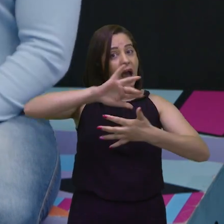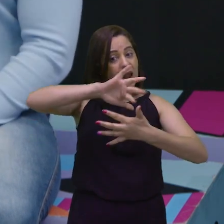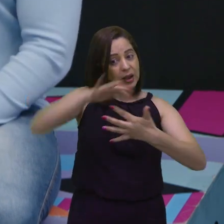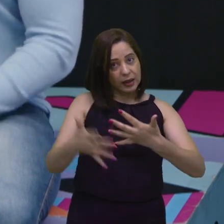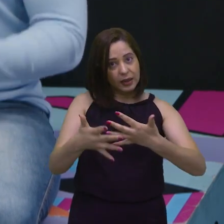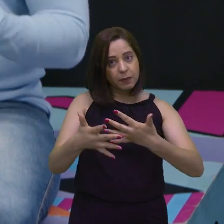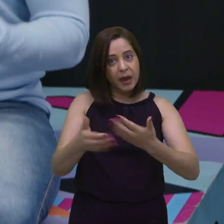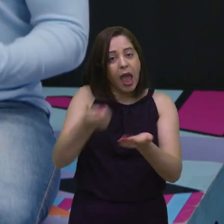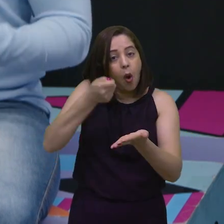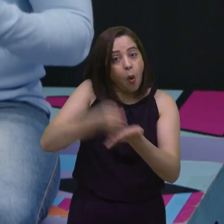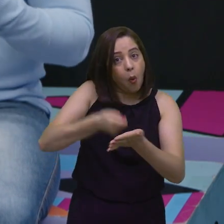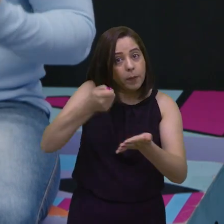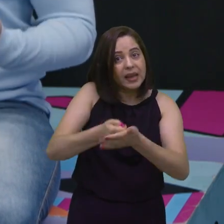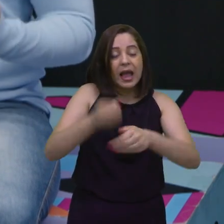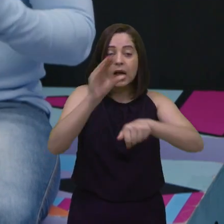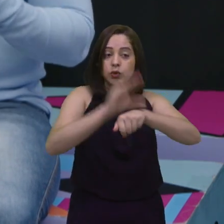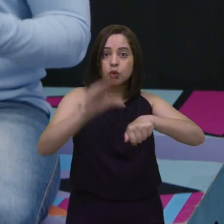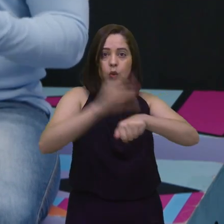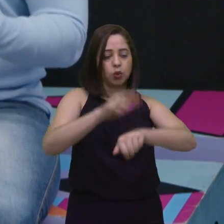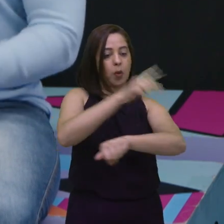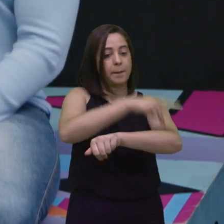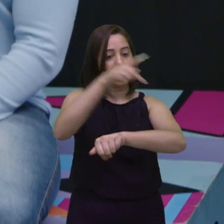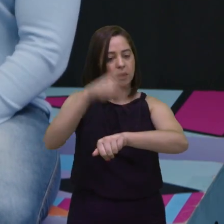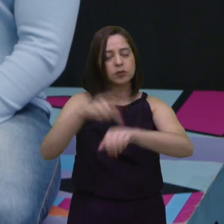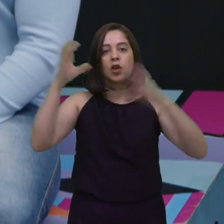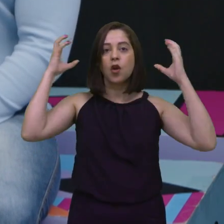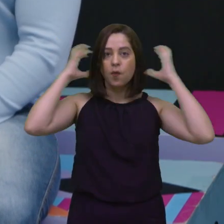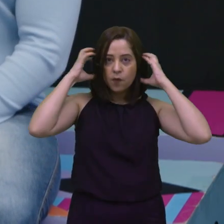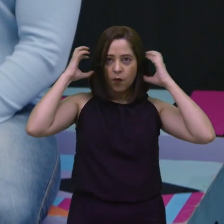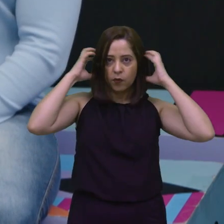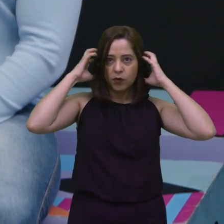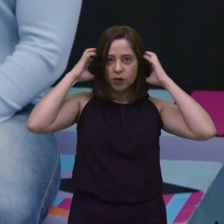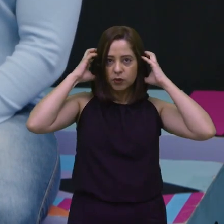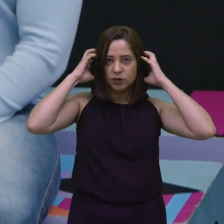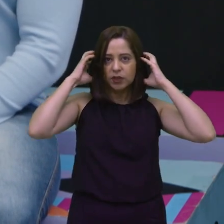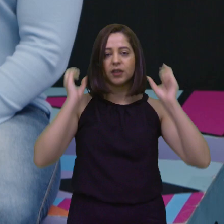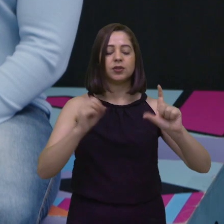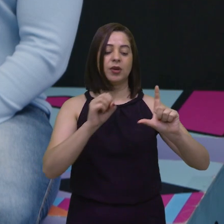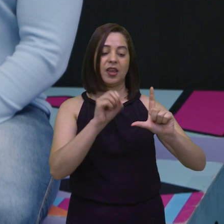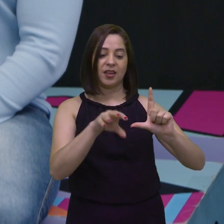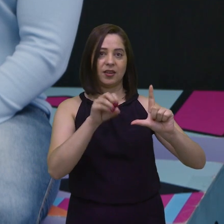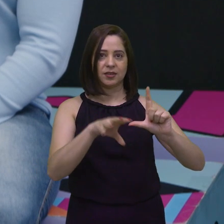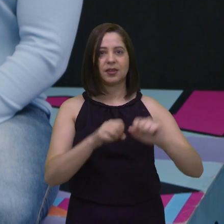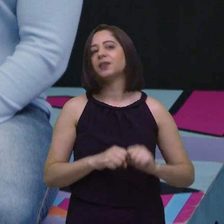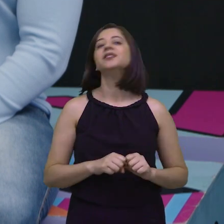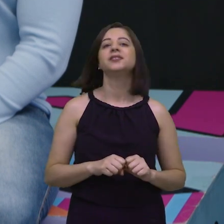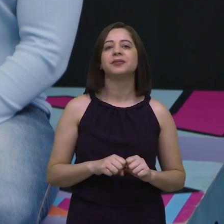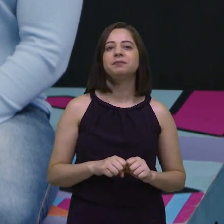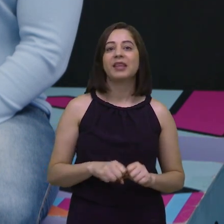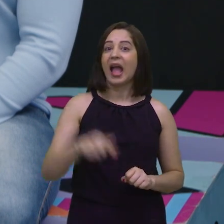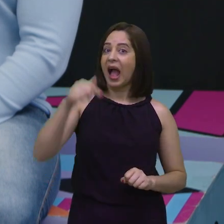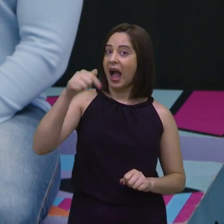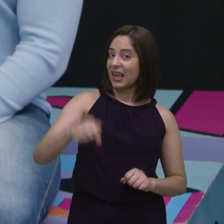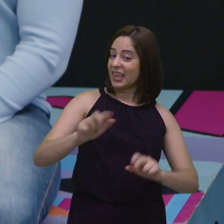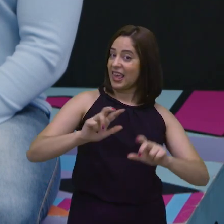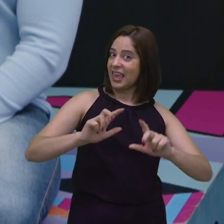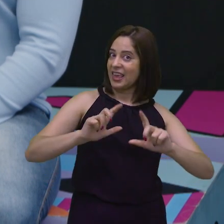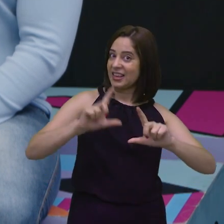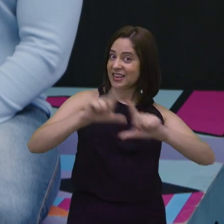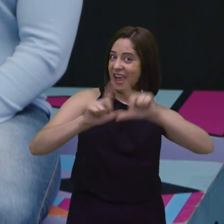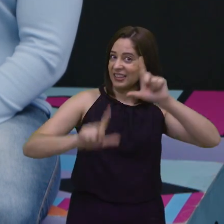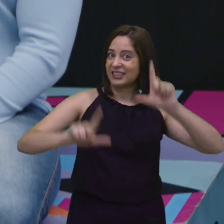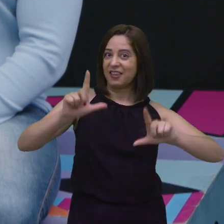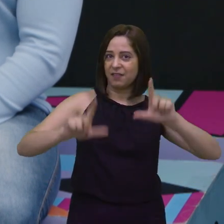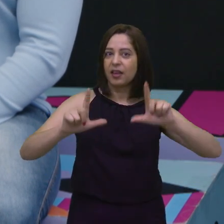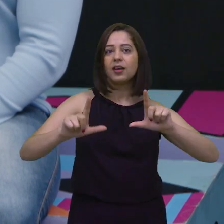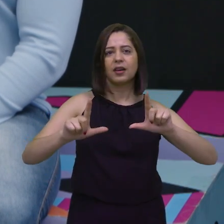em cursos de licenciatura, pedagogia e fonoaudiologia. Idioma importante e inclusivo que a gente tem a sorte